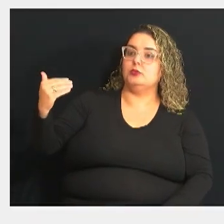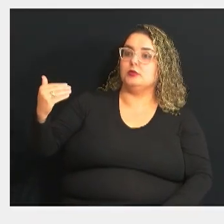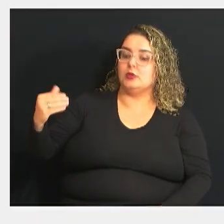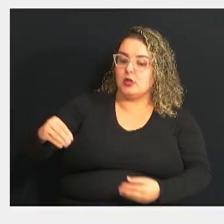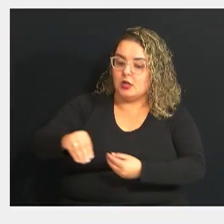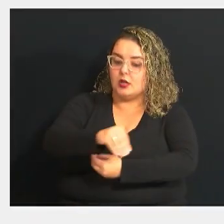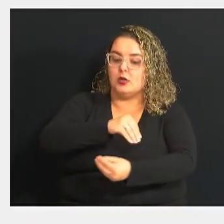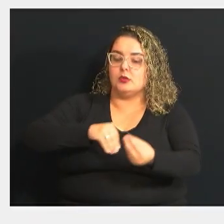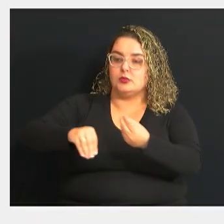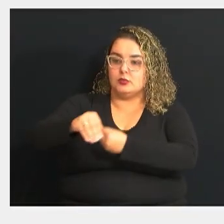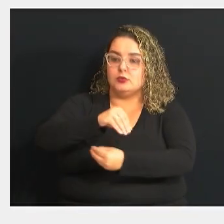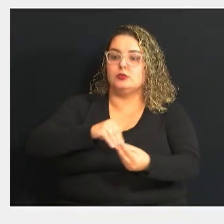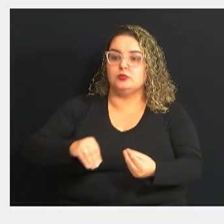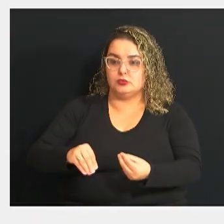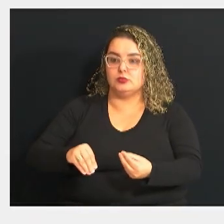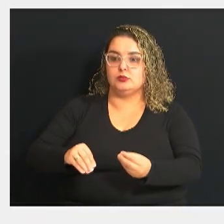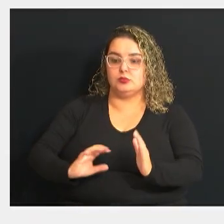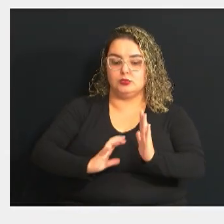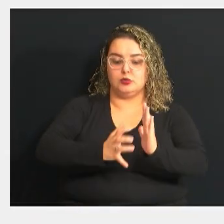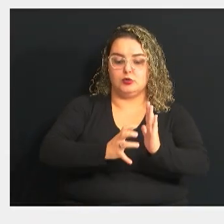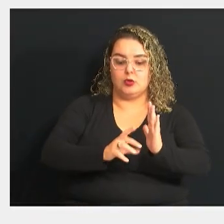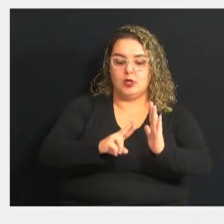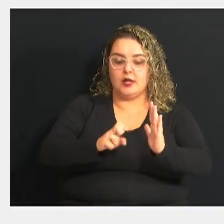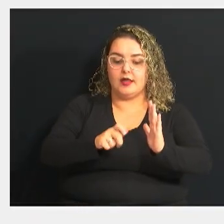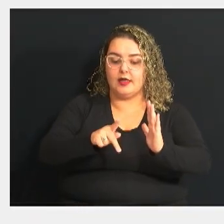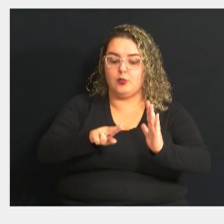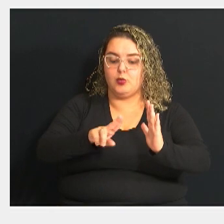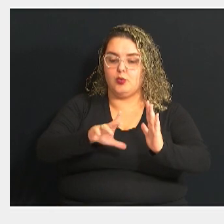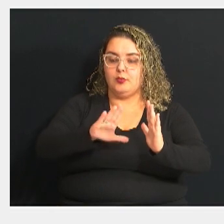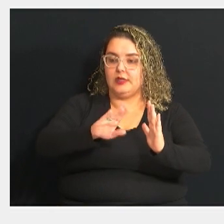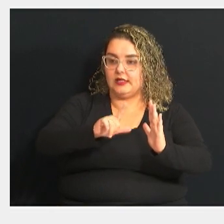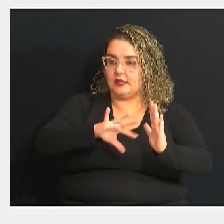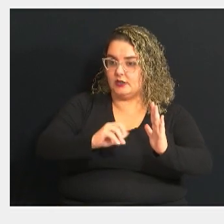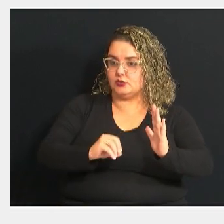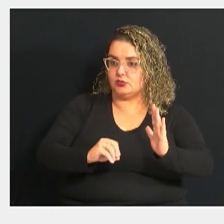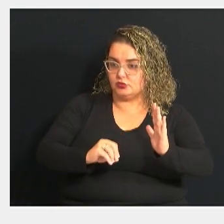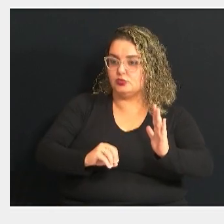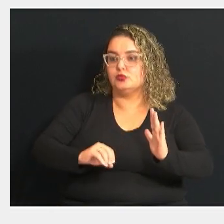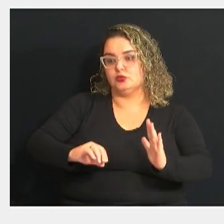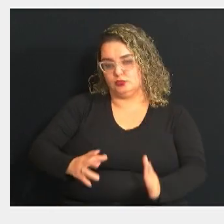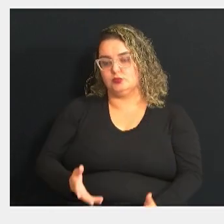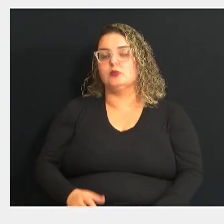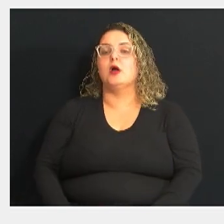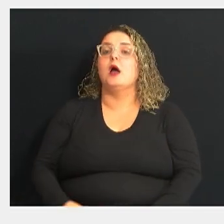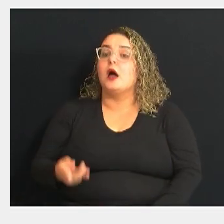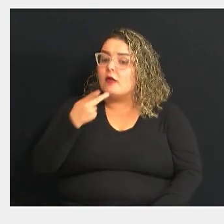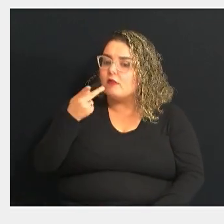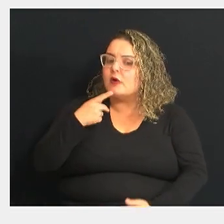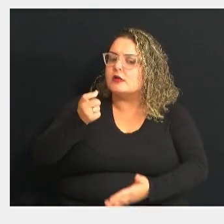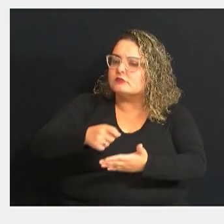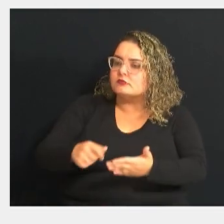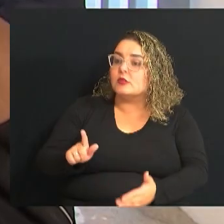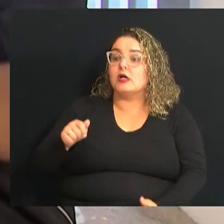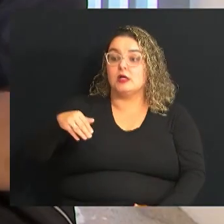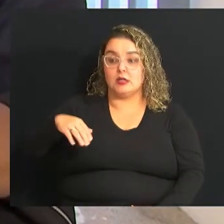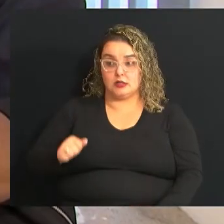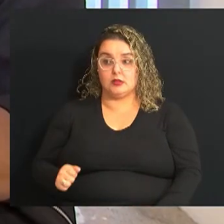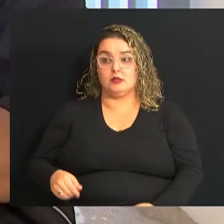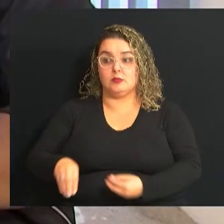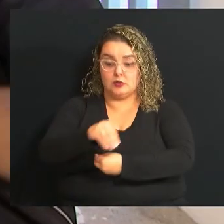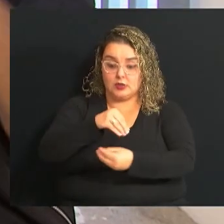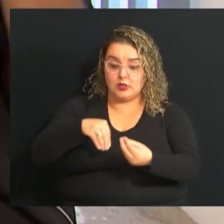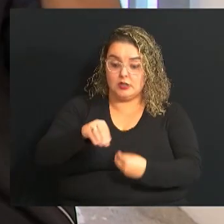Só que o pai dele tinha vício em bebida, vício em jogo, acabou perdendo tudo. E quando ele tinha por volta dos 7 anos, o pai dele vendeu